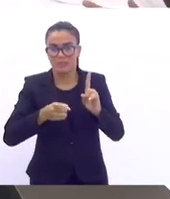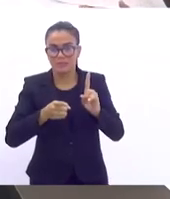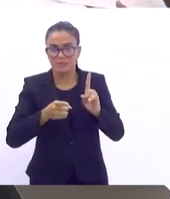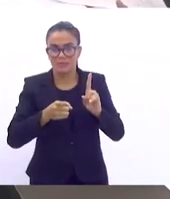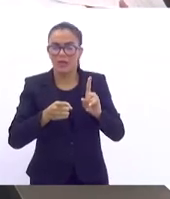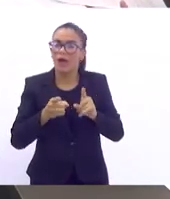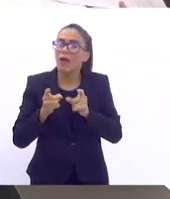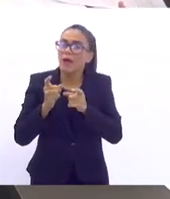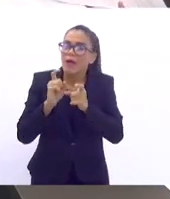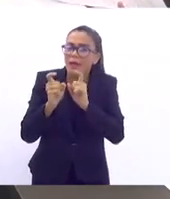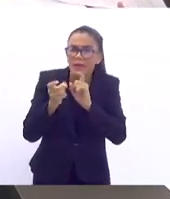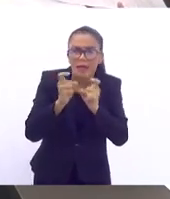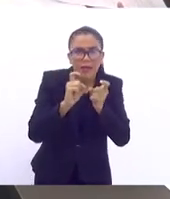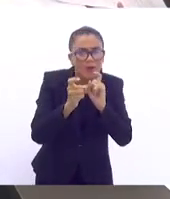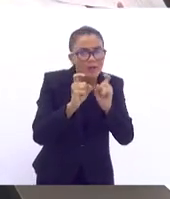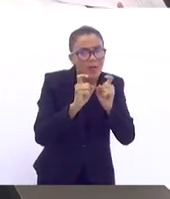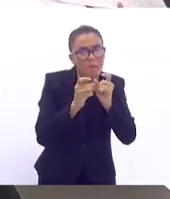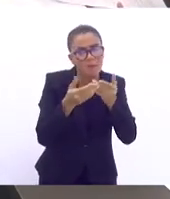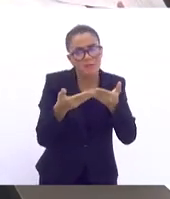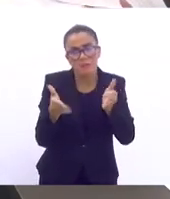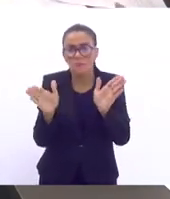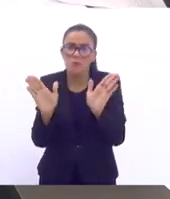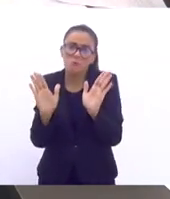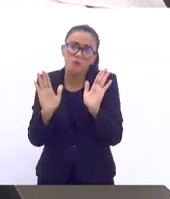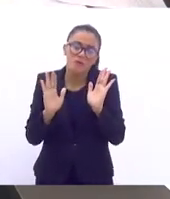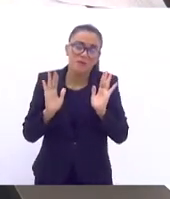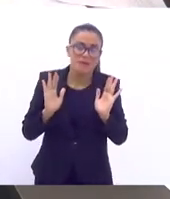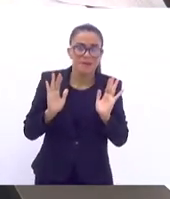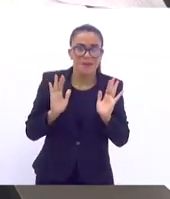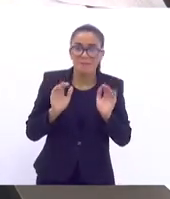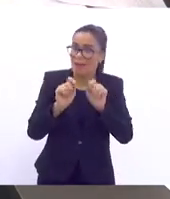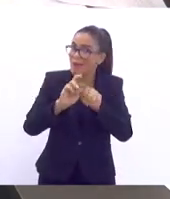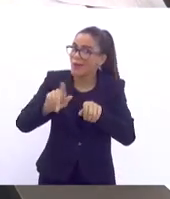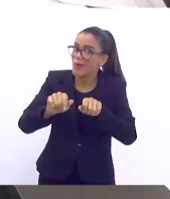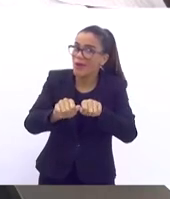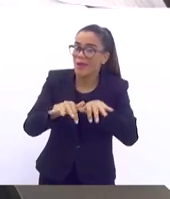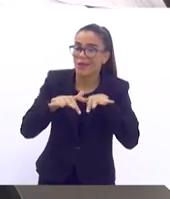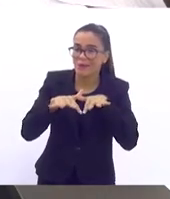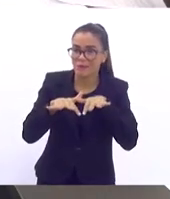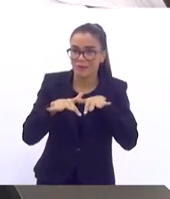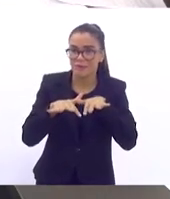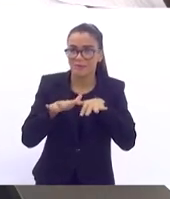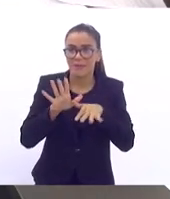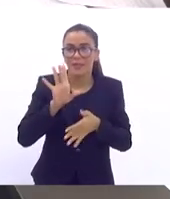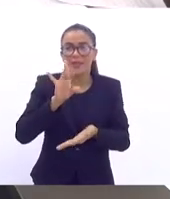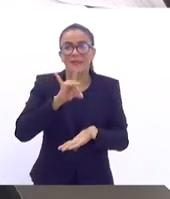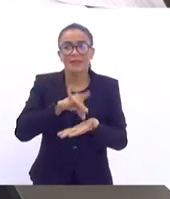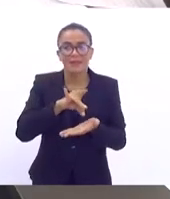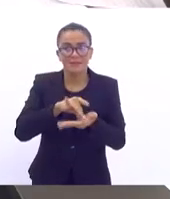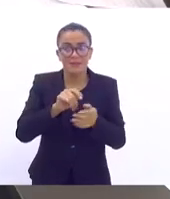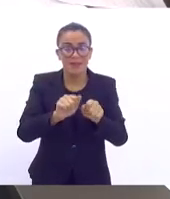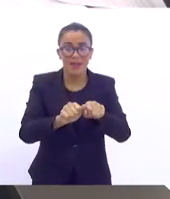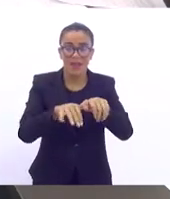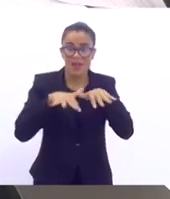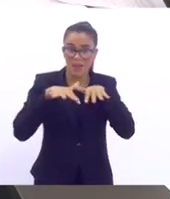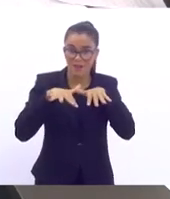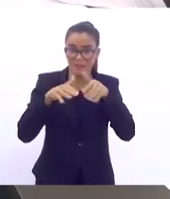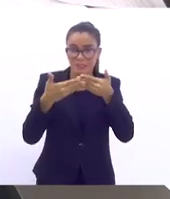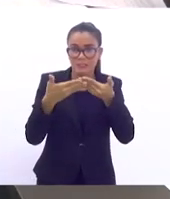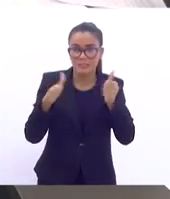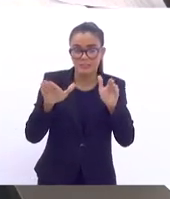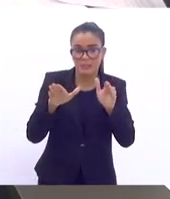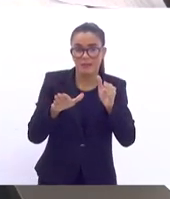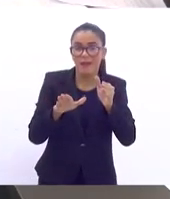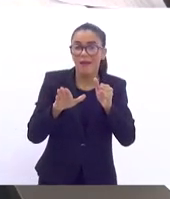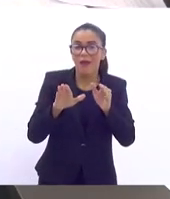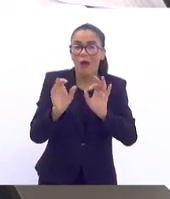reunião Pode ser pública ou não que a audiência mas não é audiência que na verdade a audiência pública realizada por uma